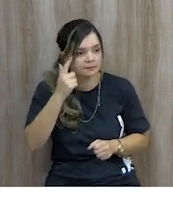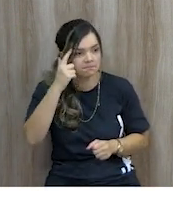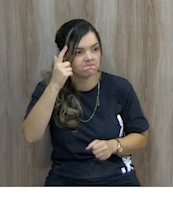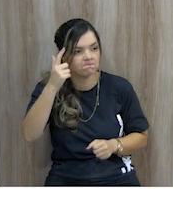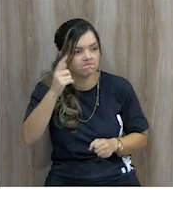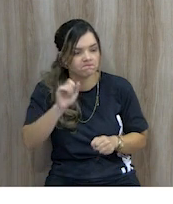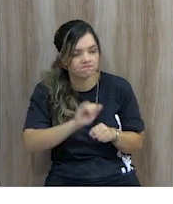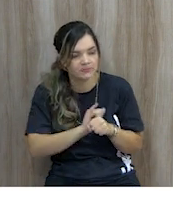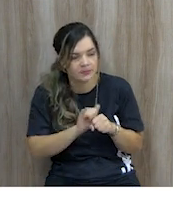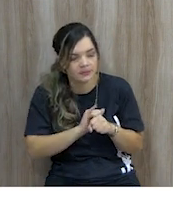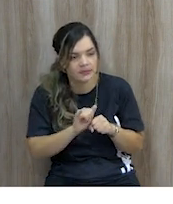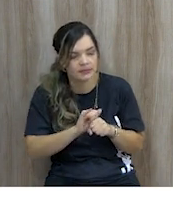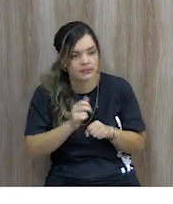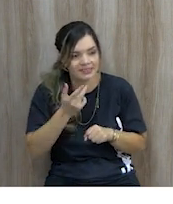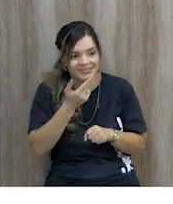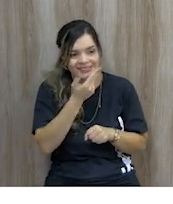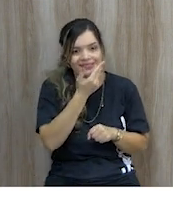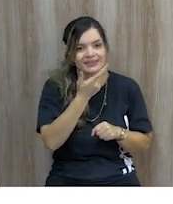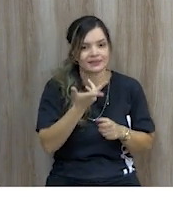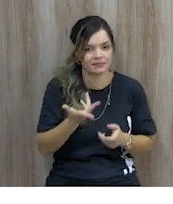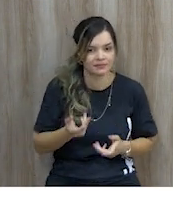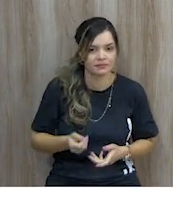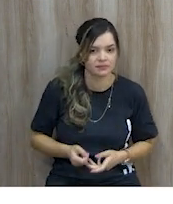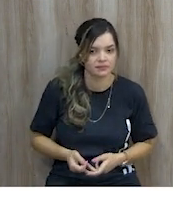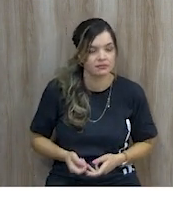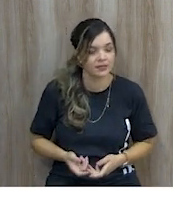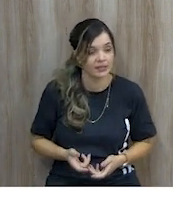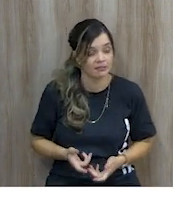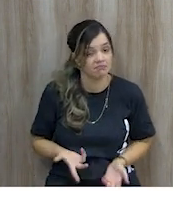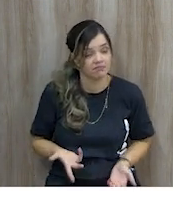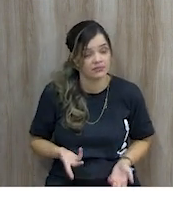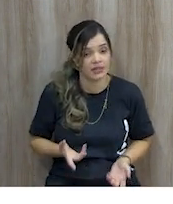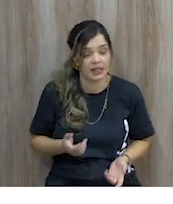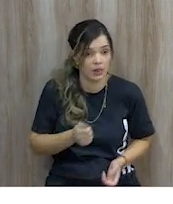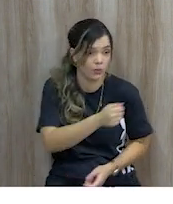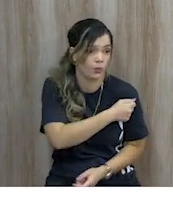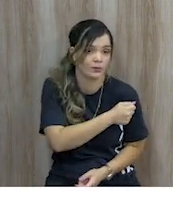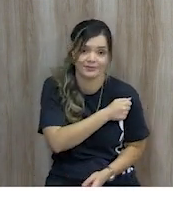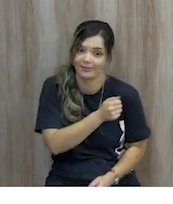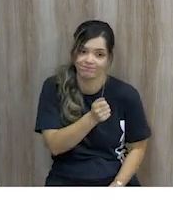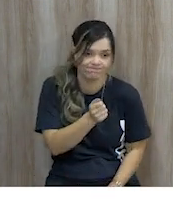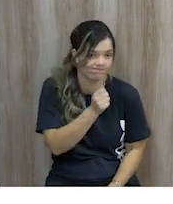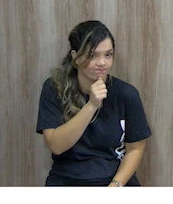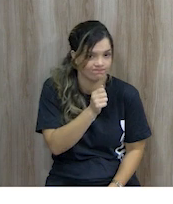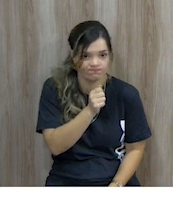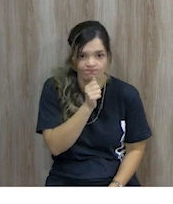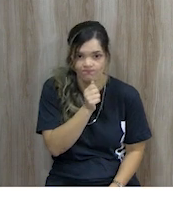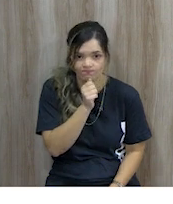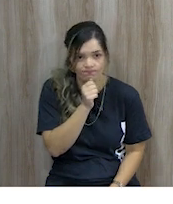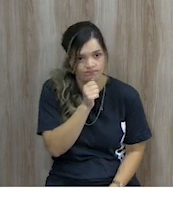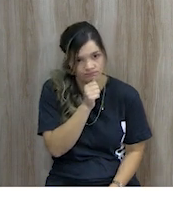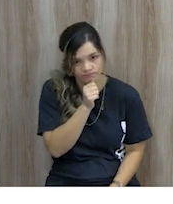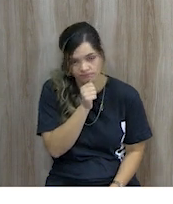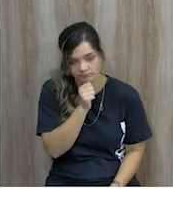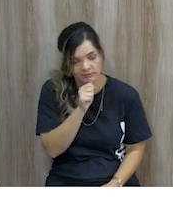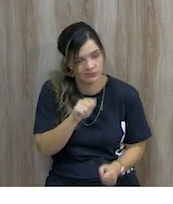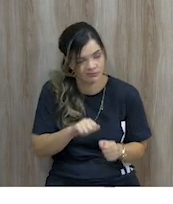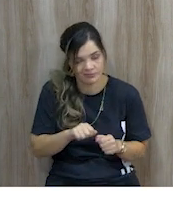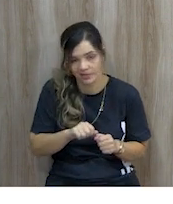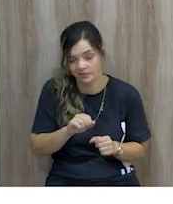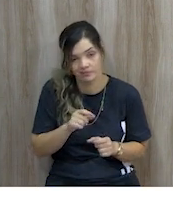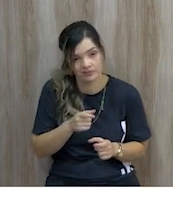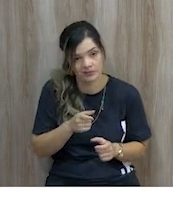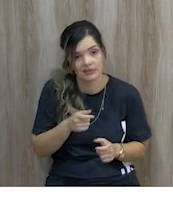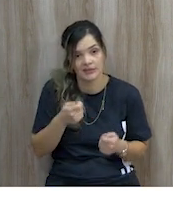lateral. Então, a gente não tem os alunos ainda não fizeram uma segunda abordagem, porque a gente espera 6 meses para fazer segunda